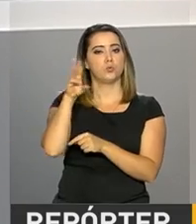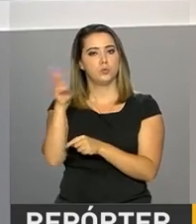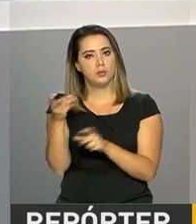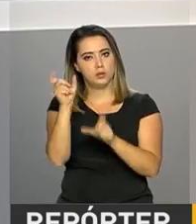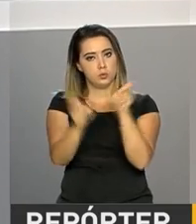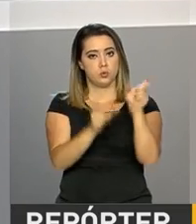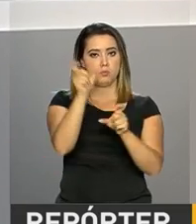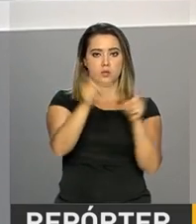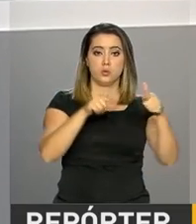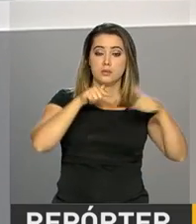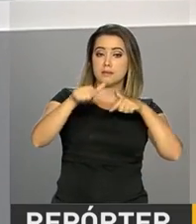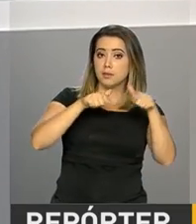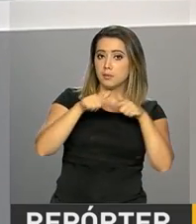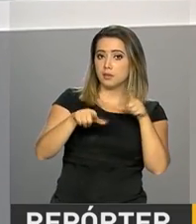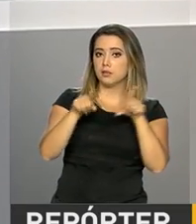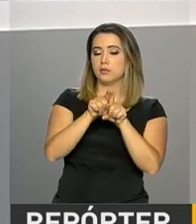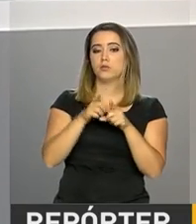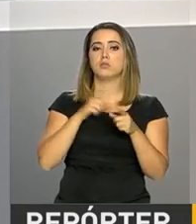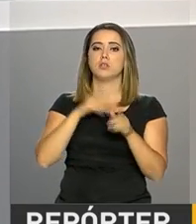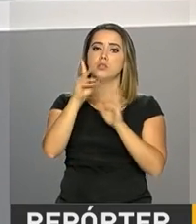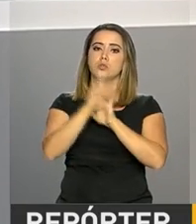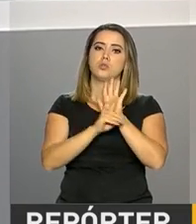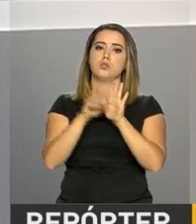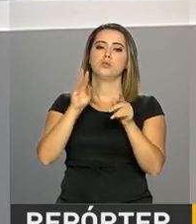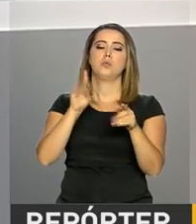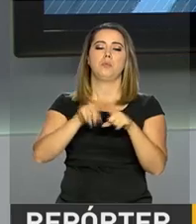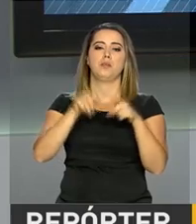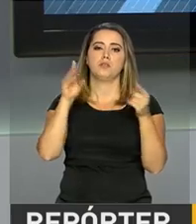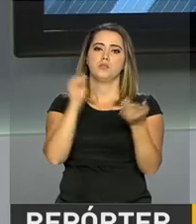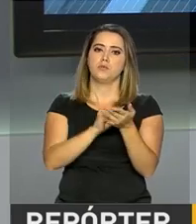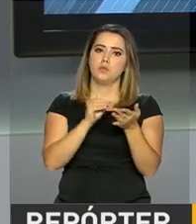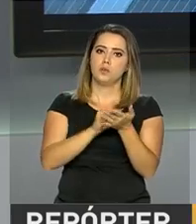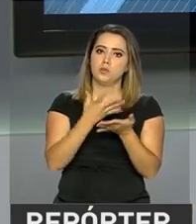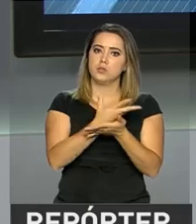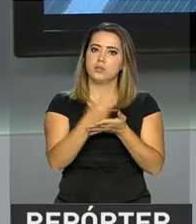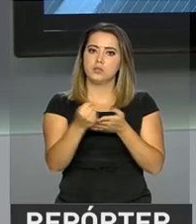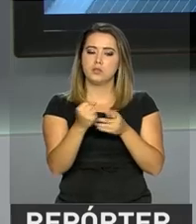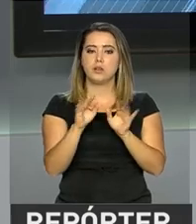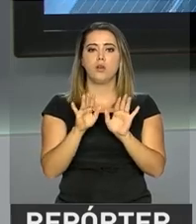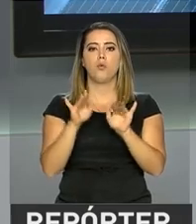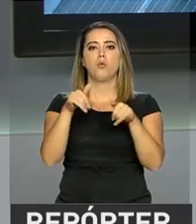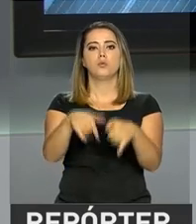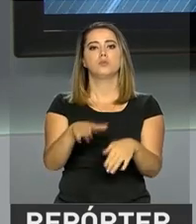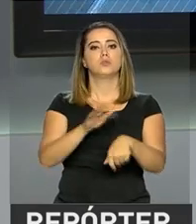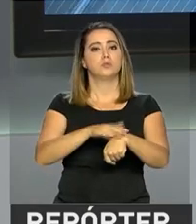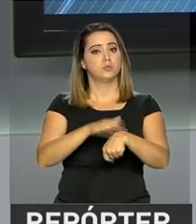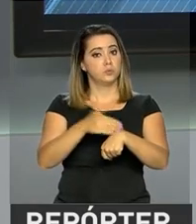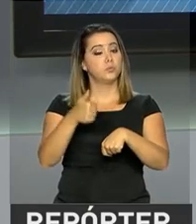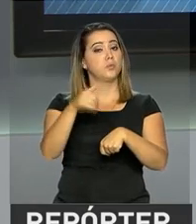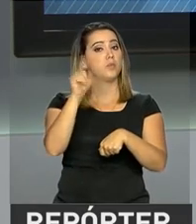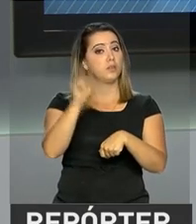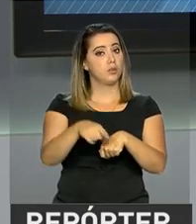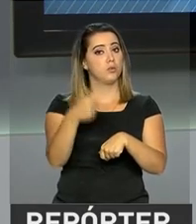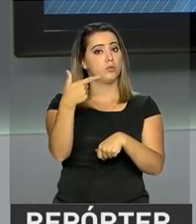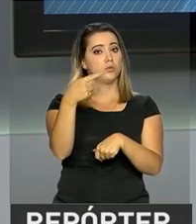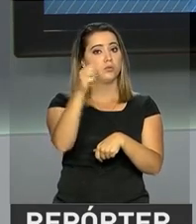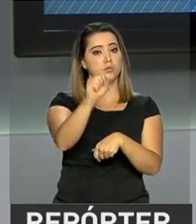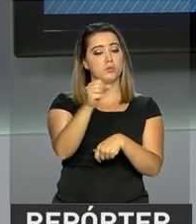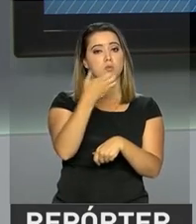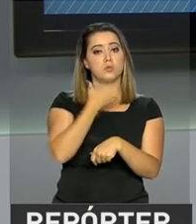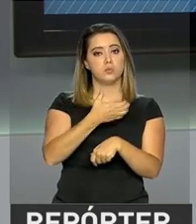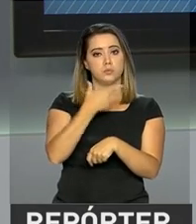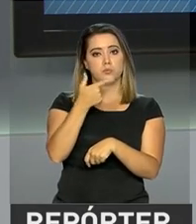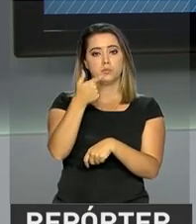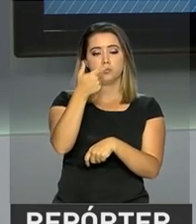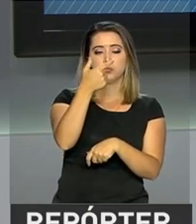ao benefício, mas ainda não foram ao banco para retirá-lo. O prazo final para o saque do abono salarial é 28 de